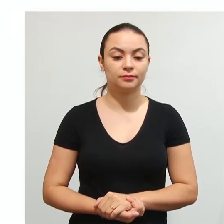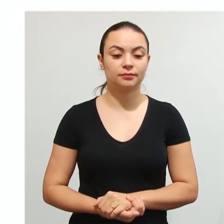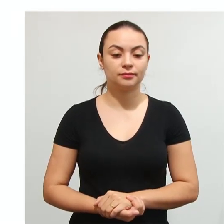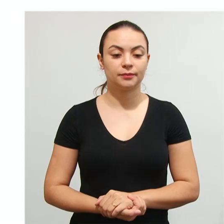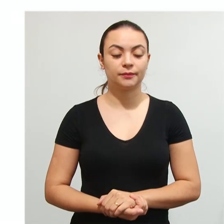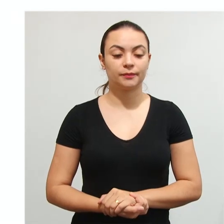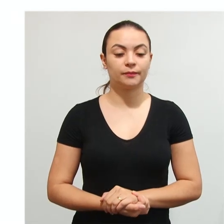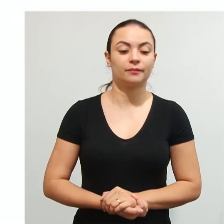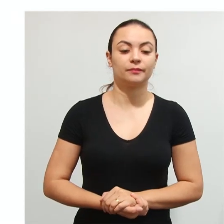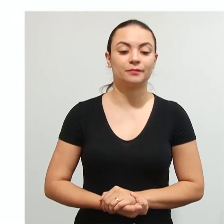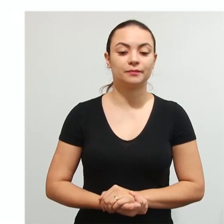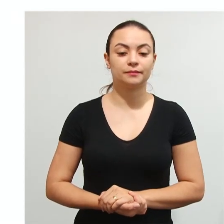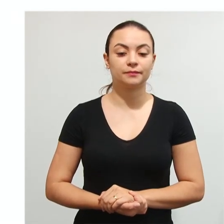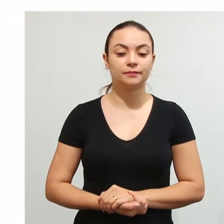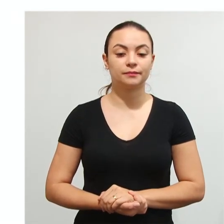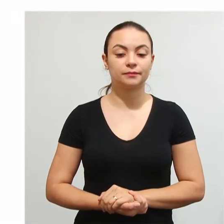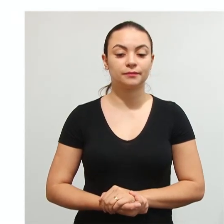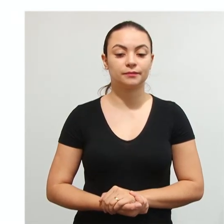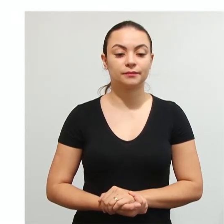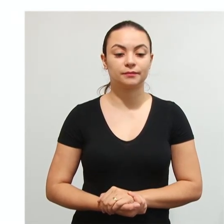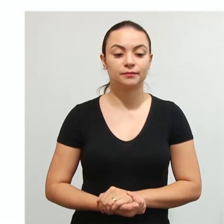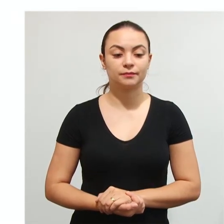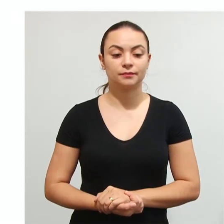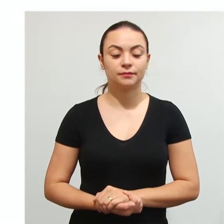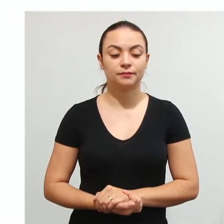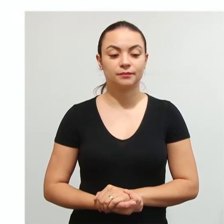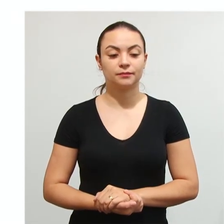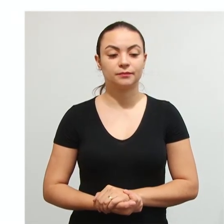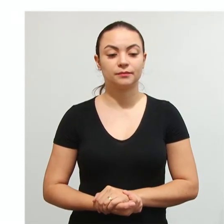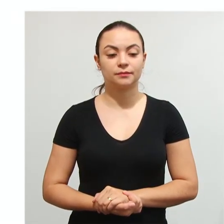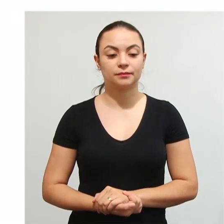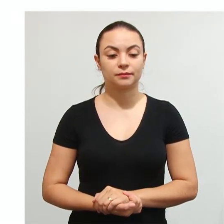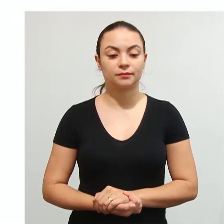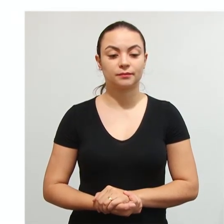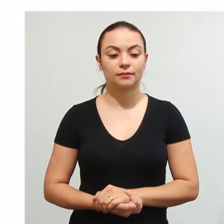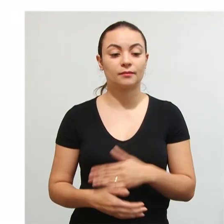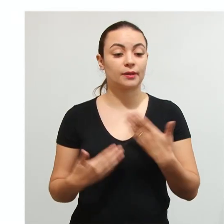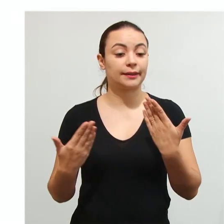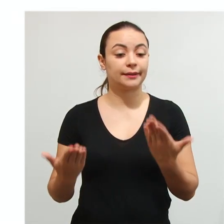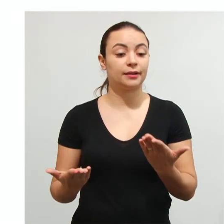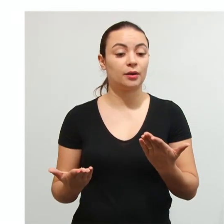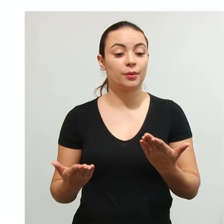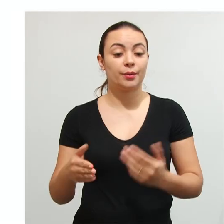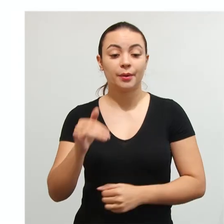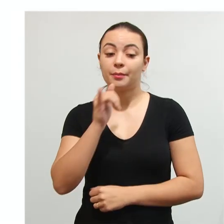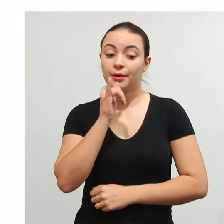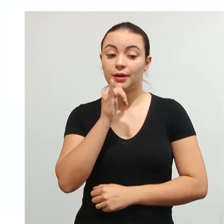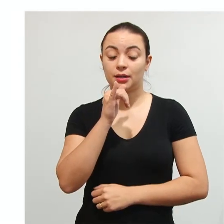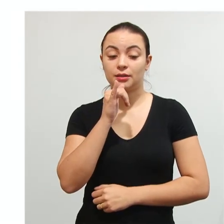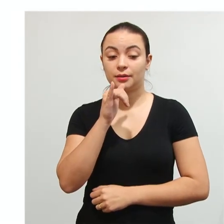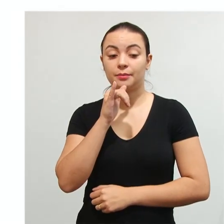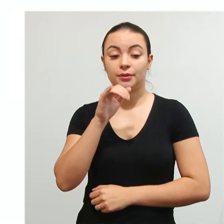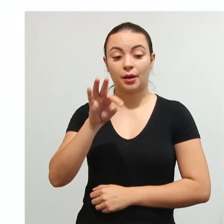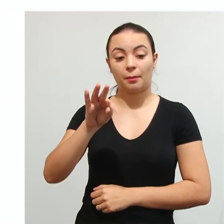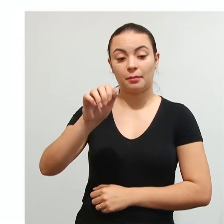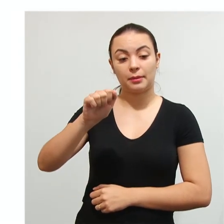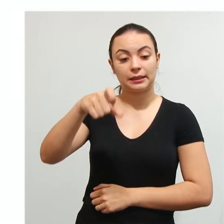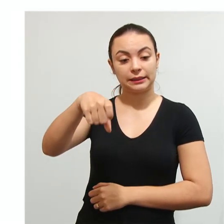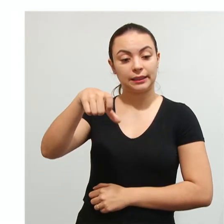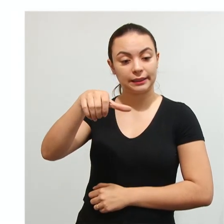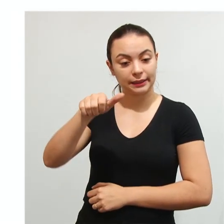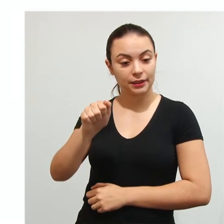lá em juros compostos E é isso que vai garantir que eu tenho uma taxa que gera o mesmo montante